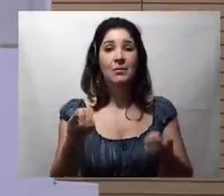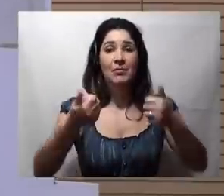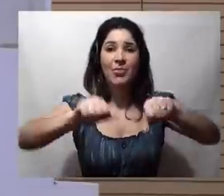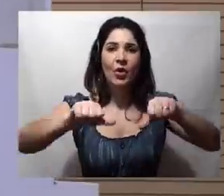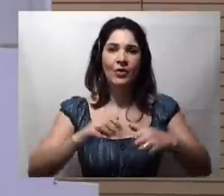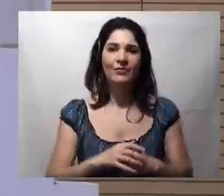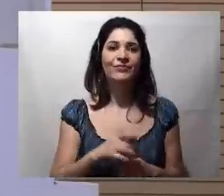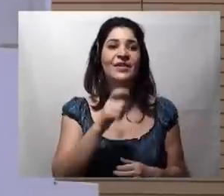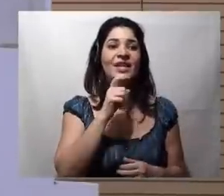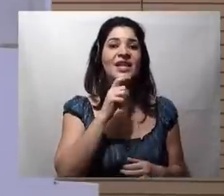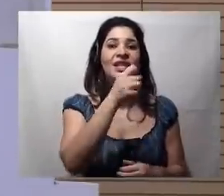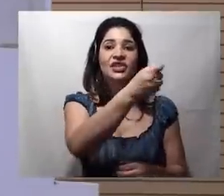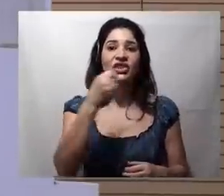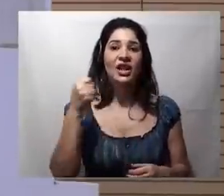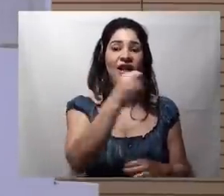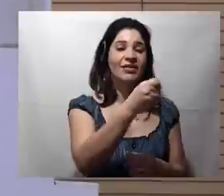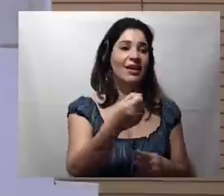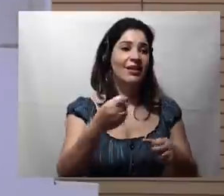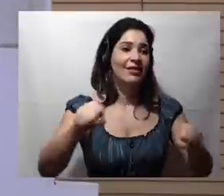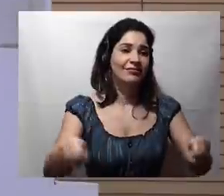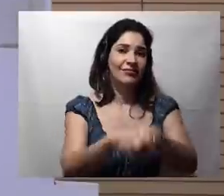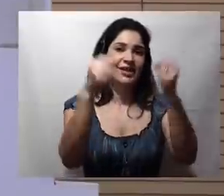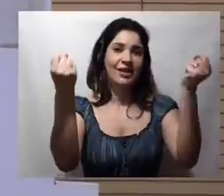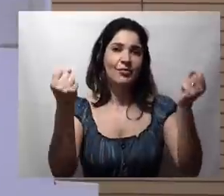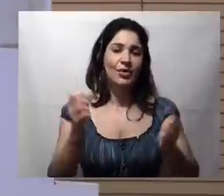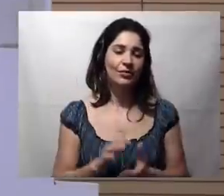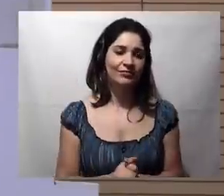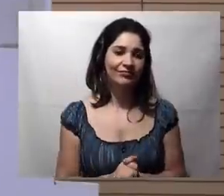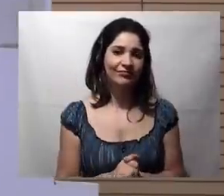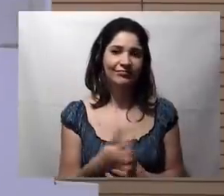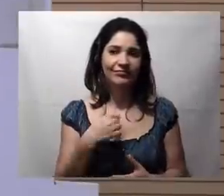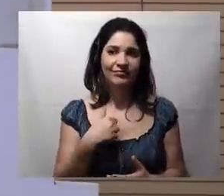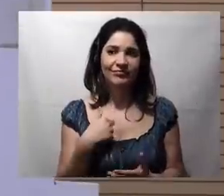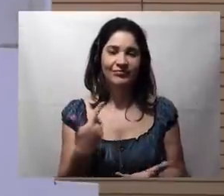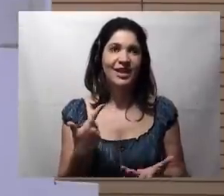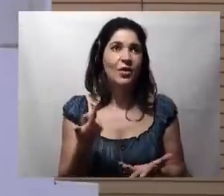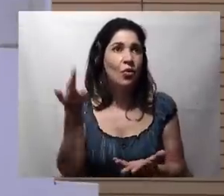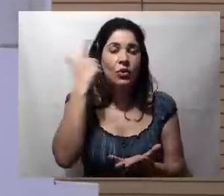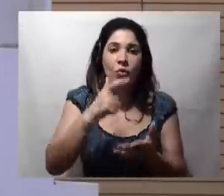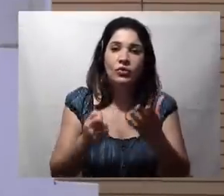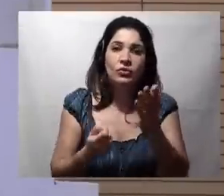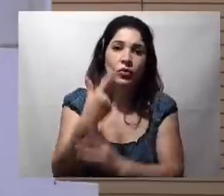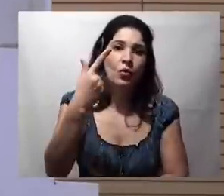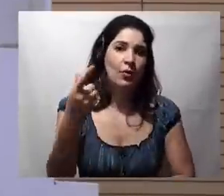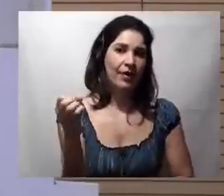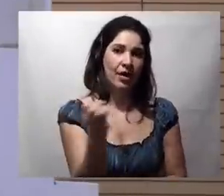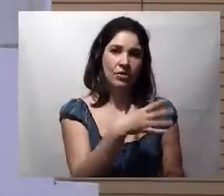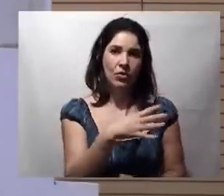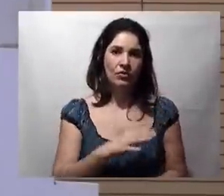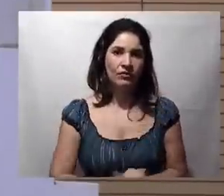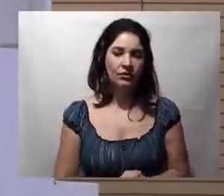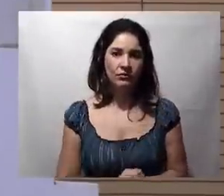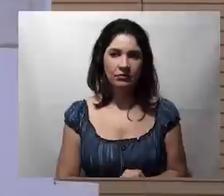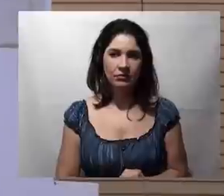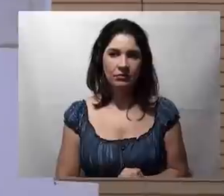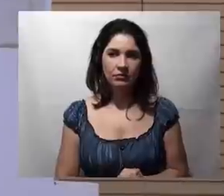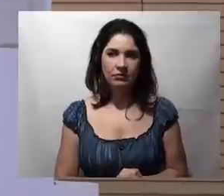pior a geladeira lá de casa que moço eu não tô podendo nem